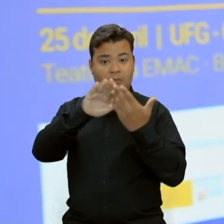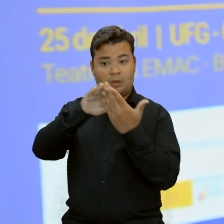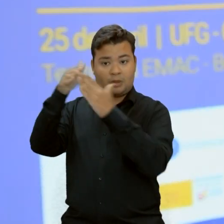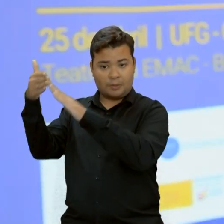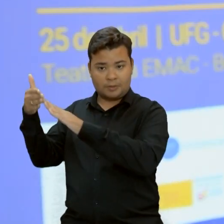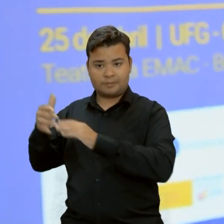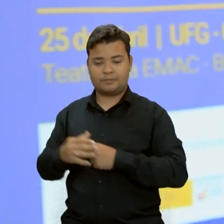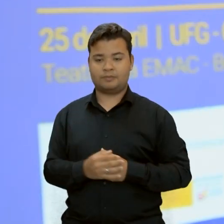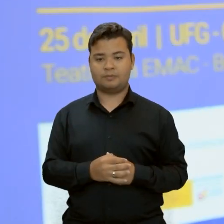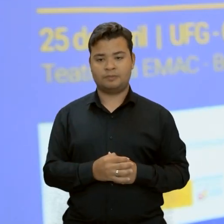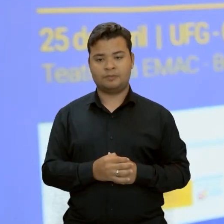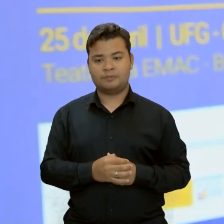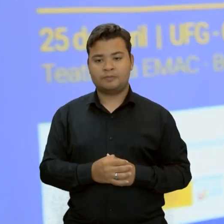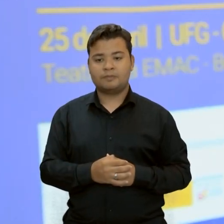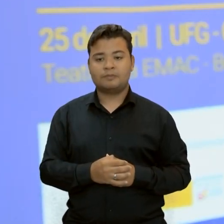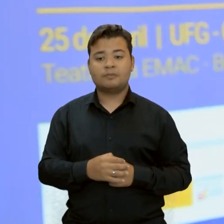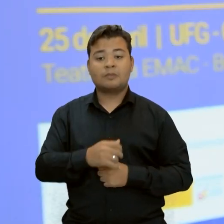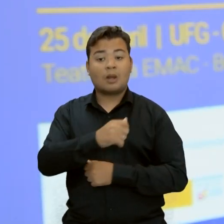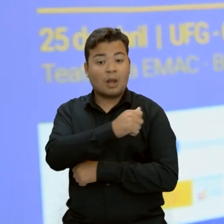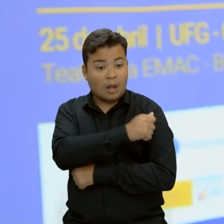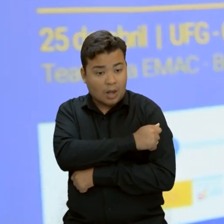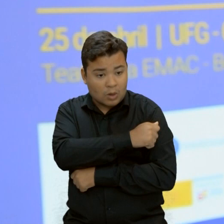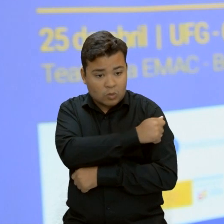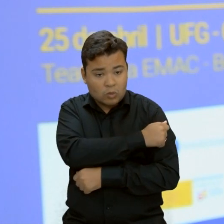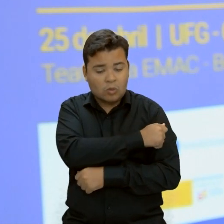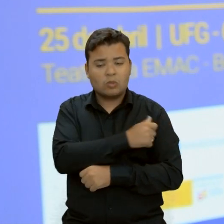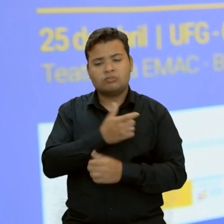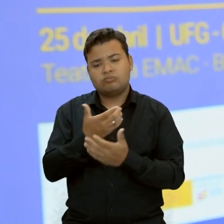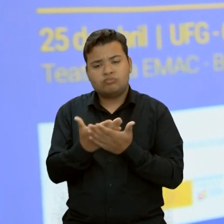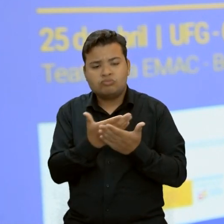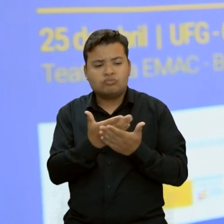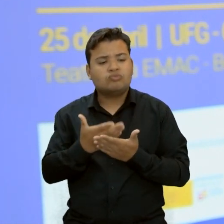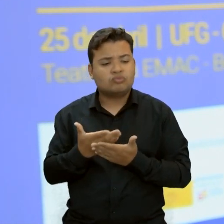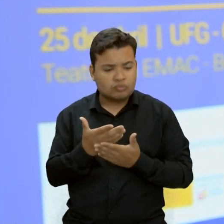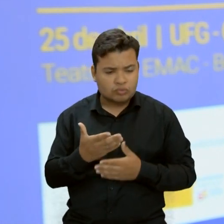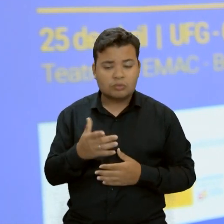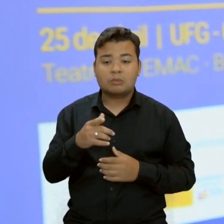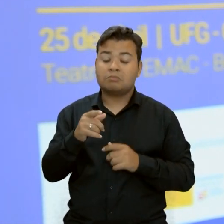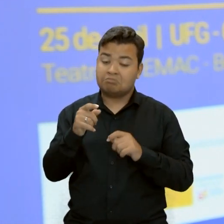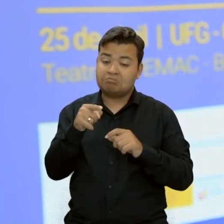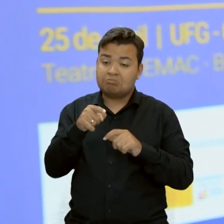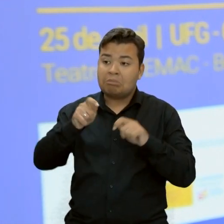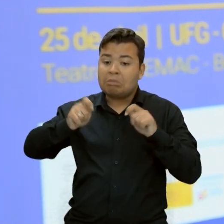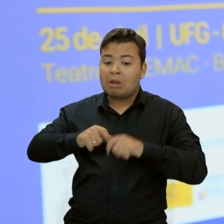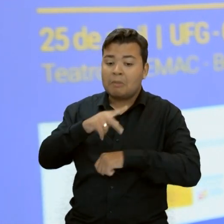Para o aluno e para o, né, estudante de forma geral, conhecer um país,